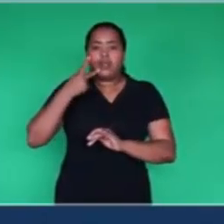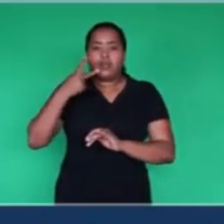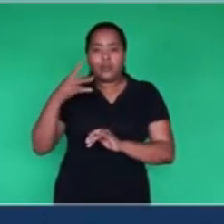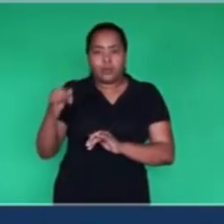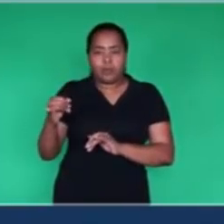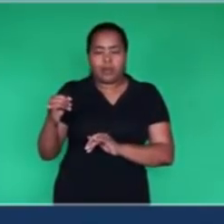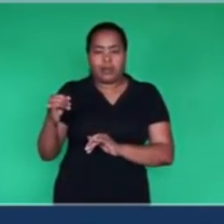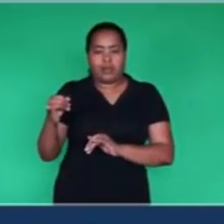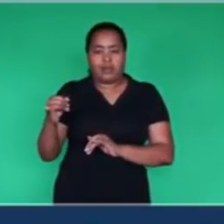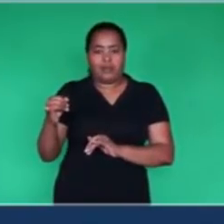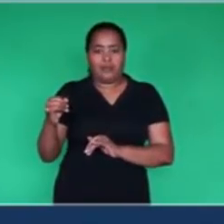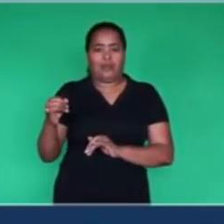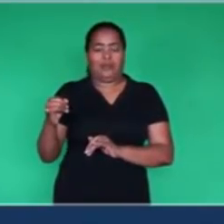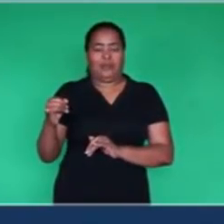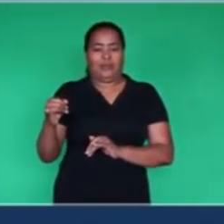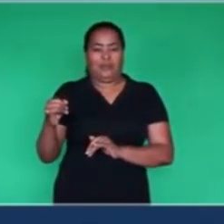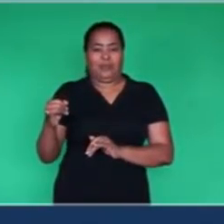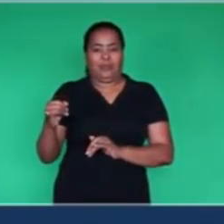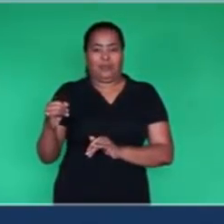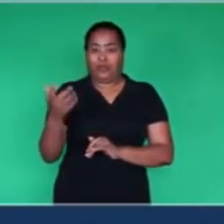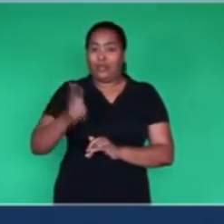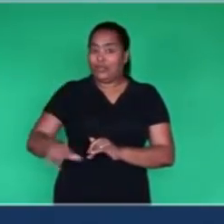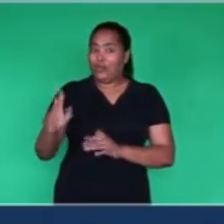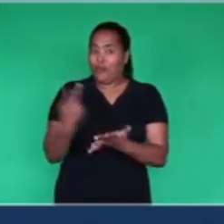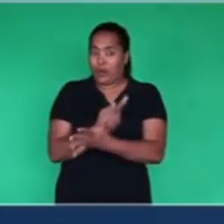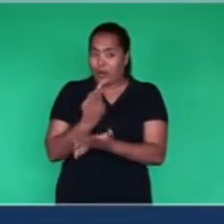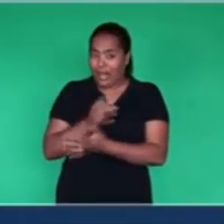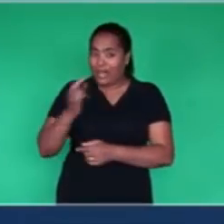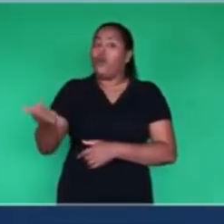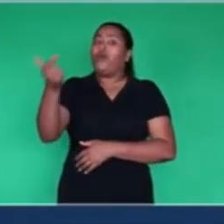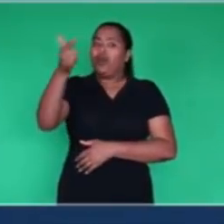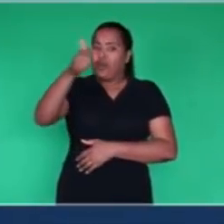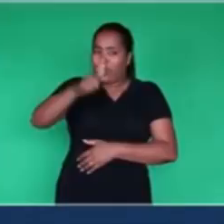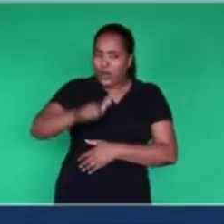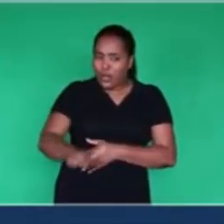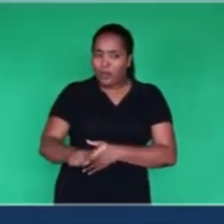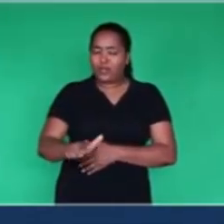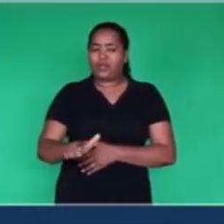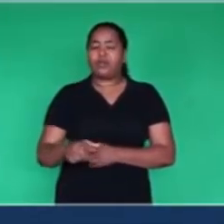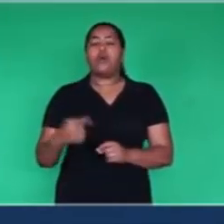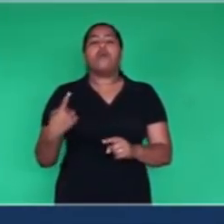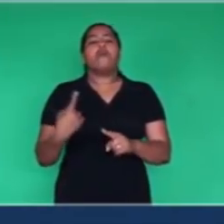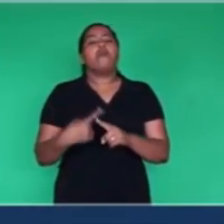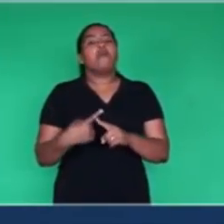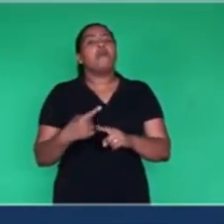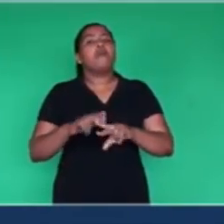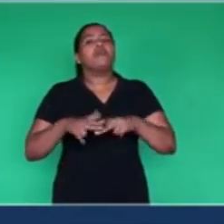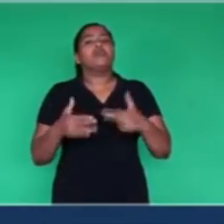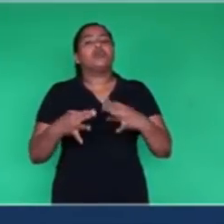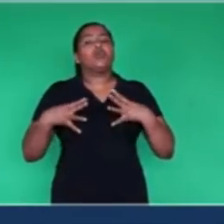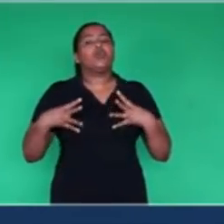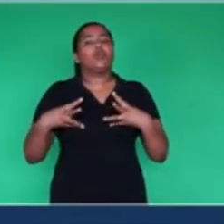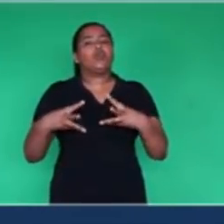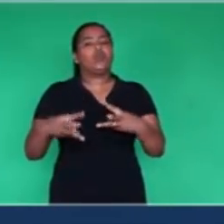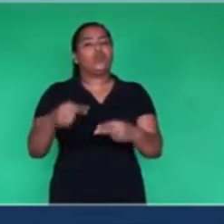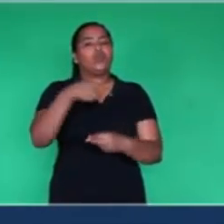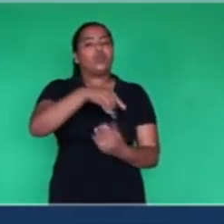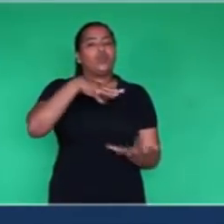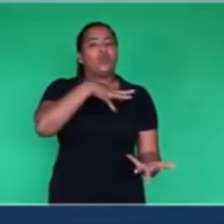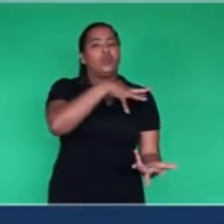para ele não errar mais. Aqui. Então vamos lá, repetindo. Porque tudo o que há no mundo,